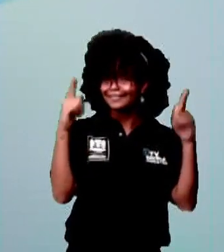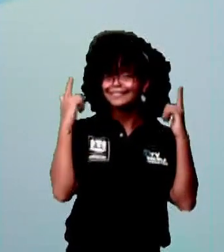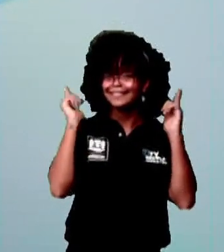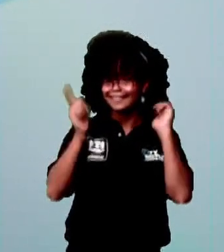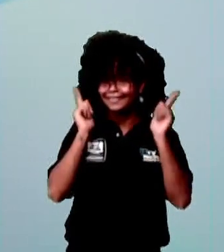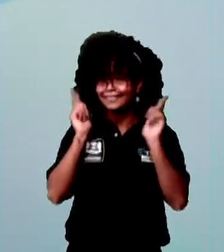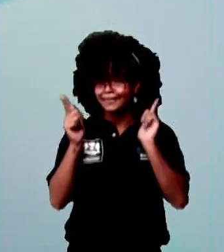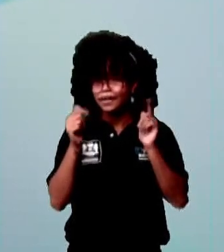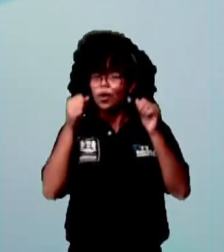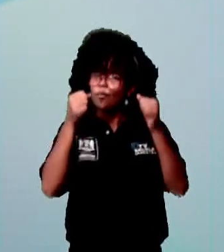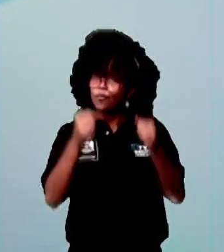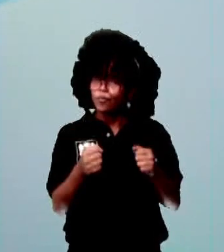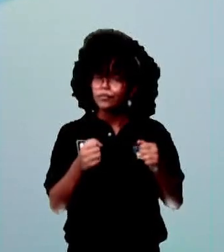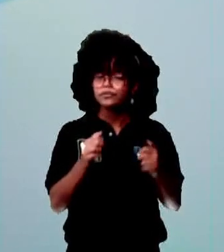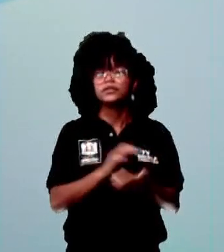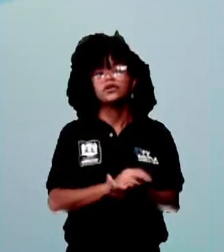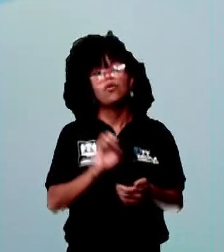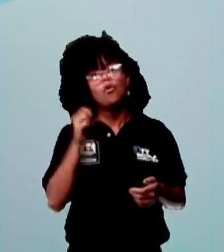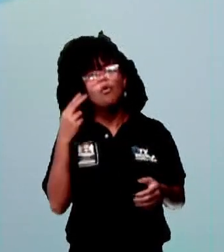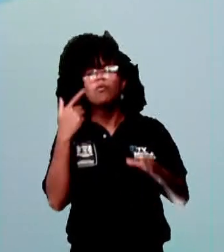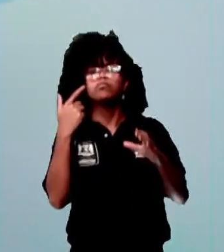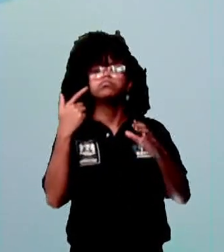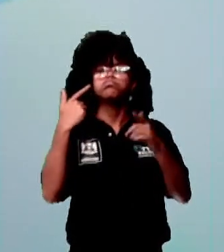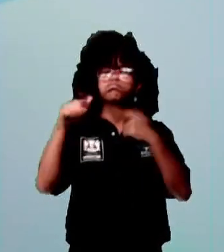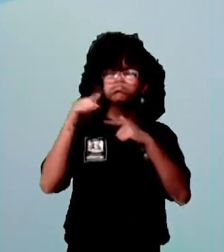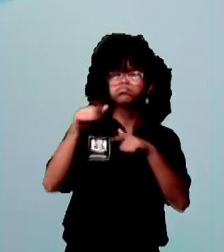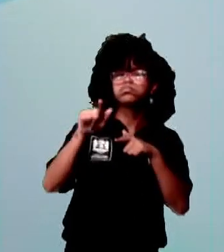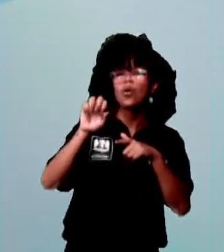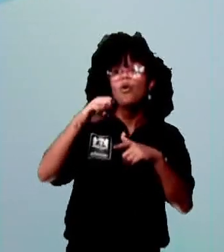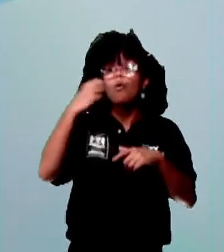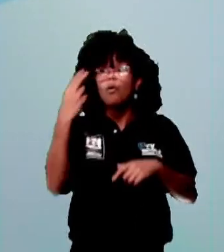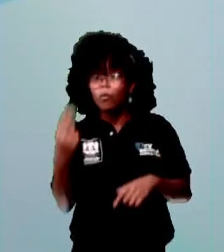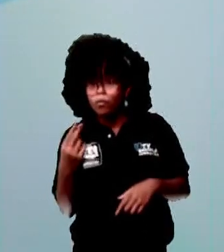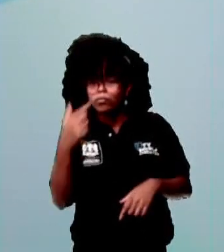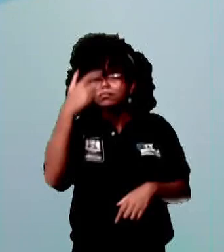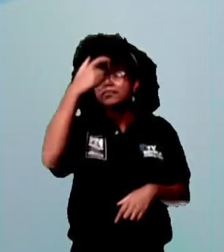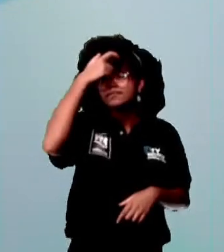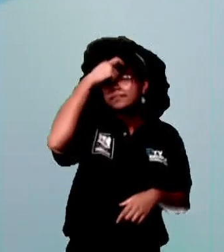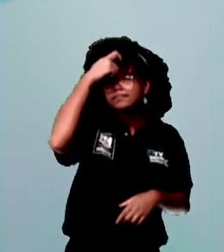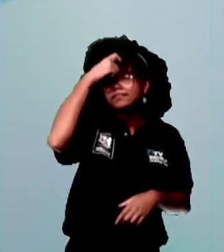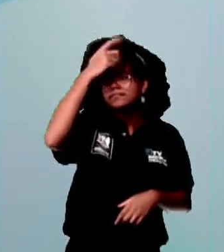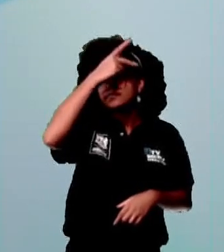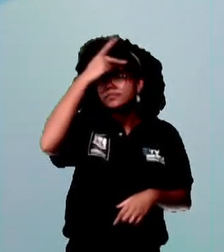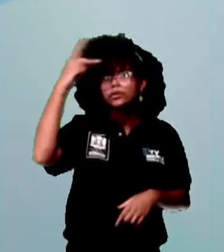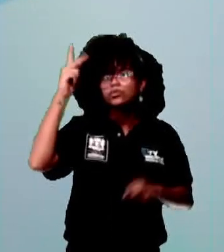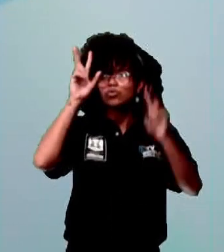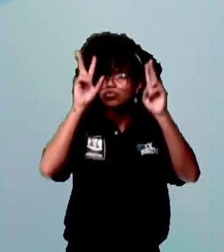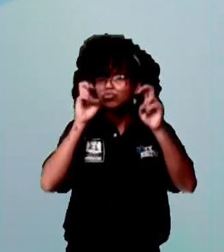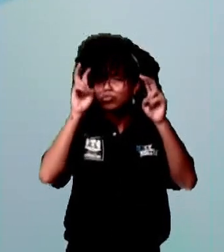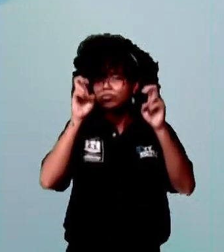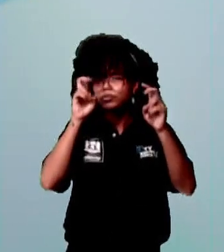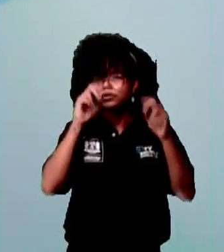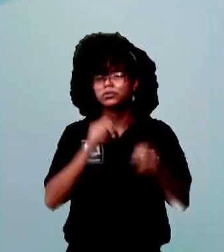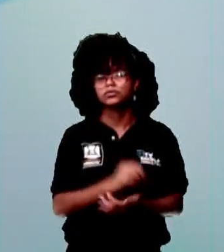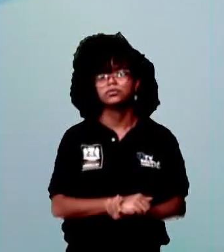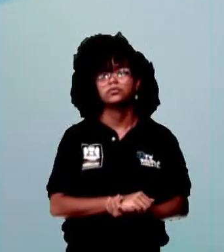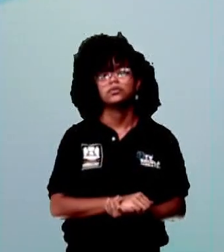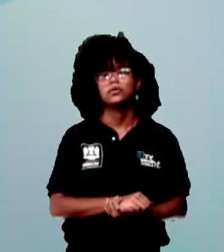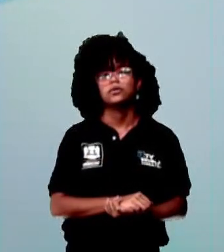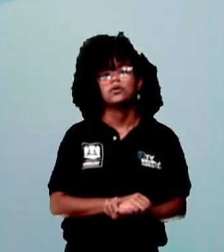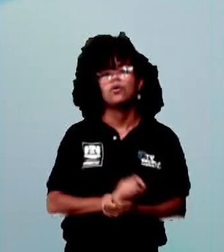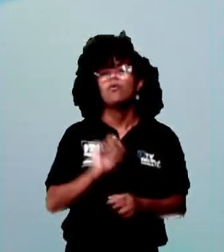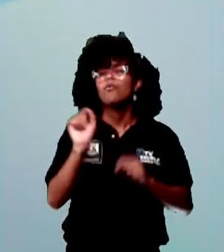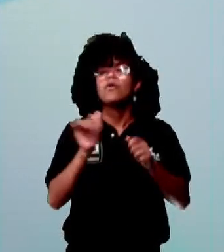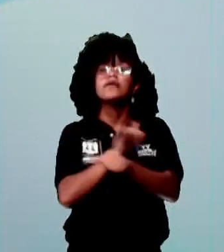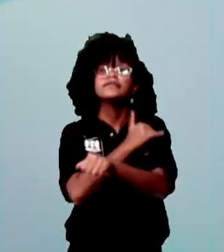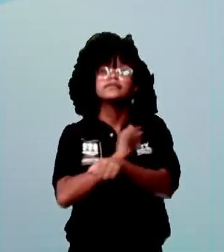tirinha aí, ou você quer criticar? Ou você pensa em conscientizar alguém sobre alguma coisa? Qual a estratégia de